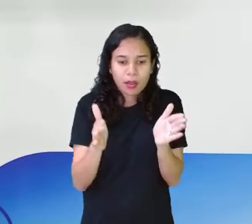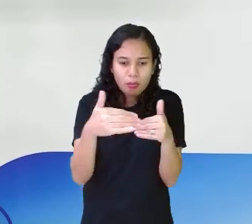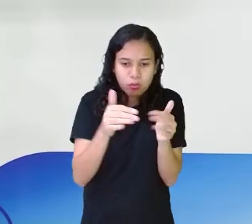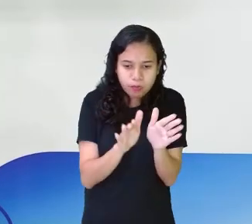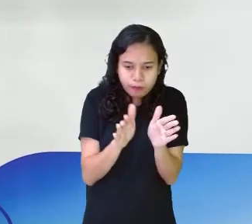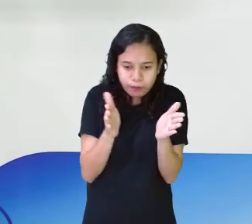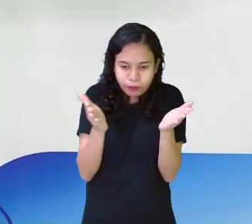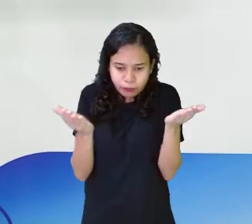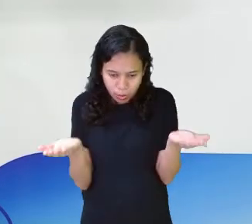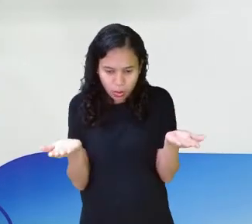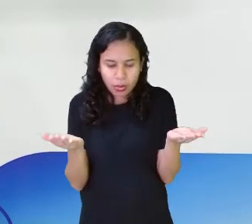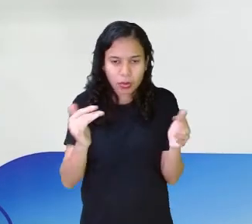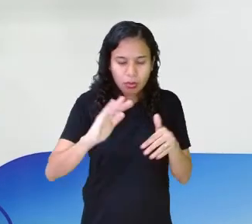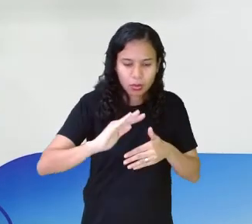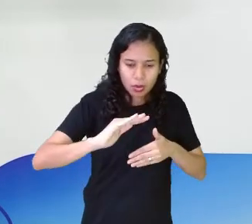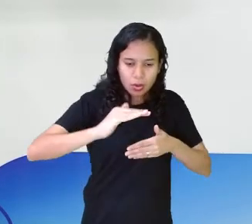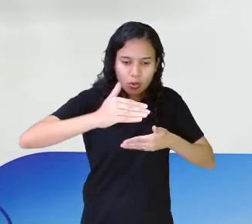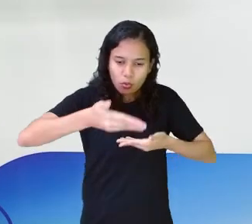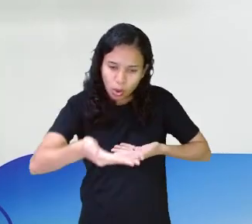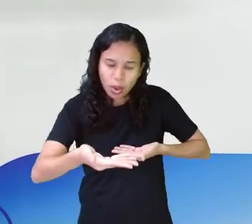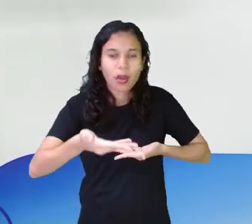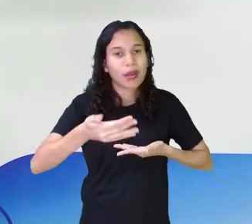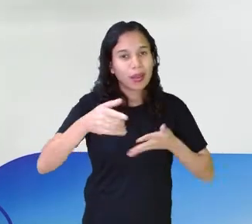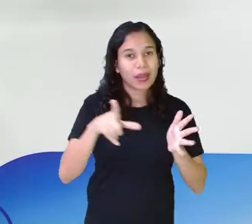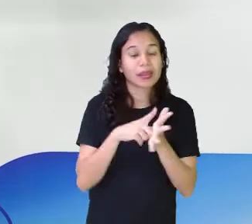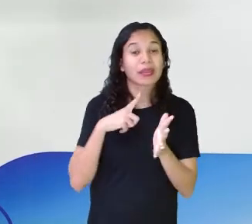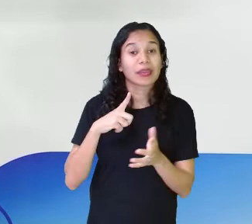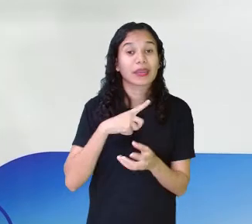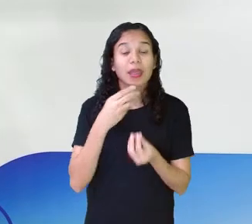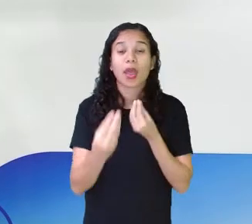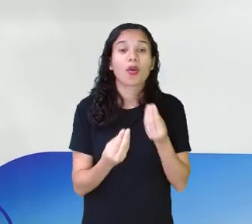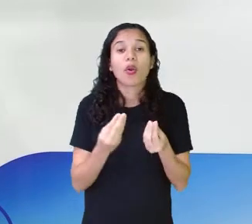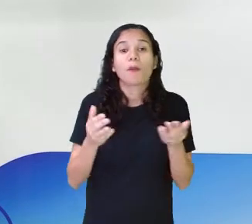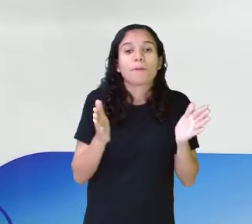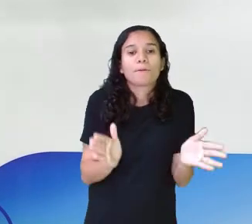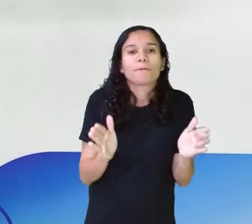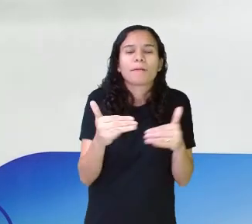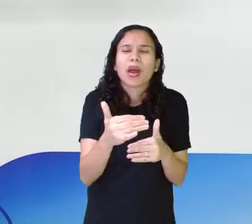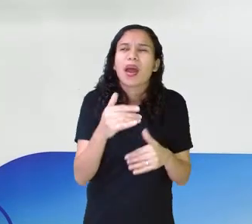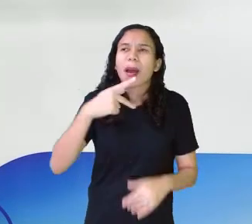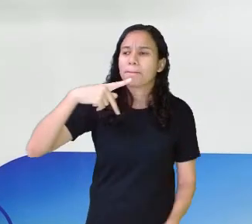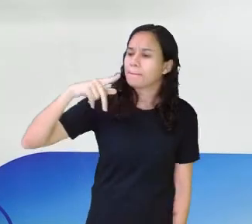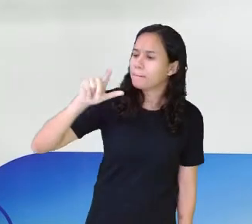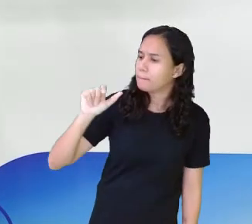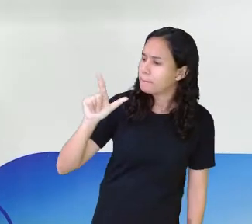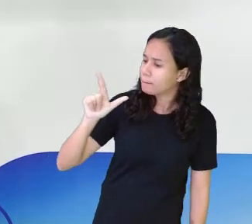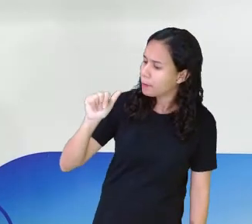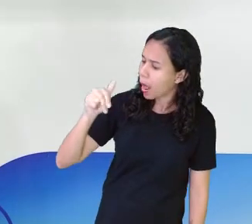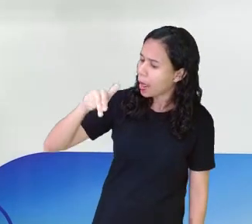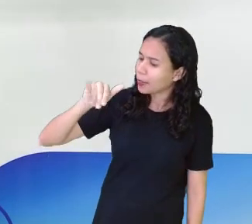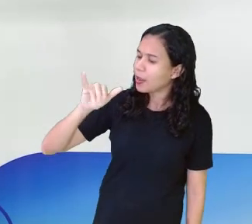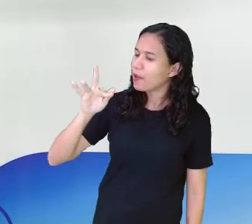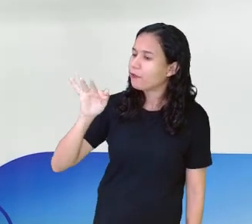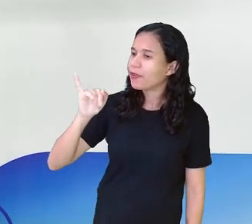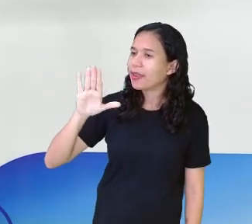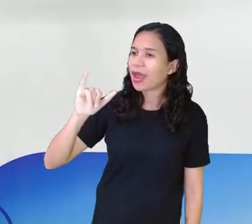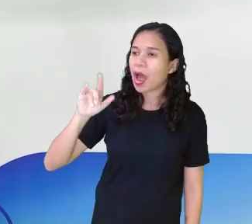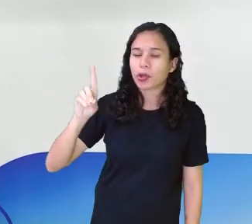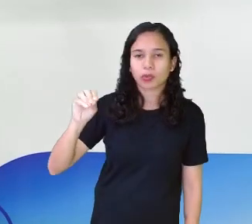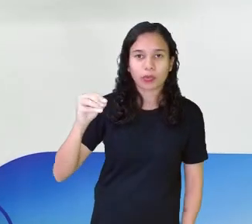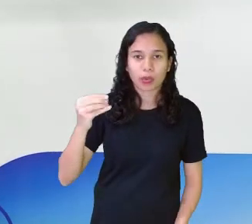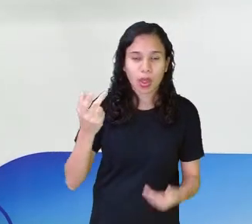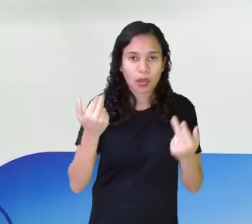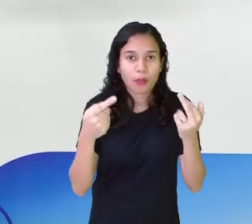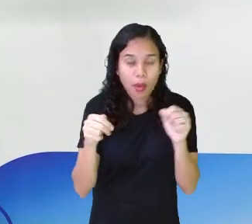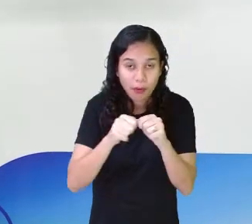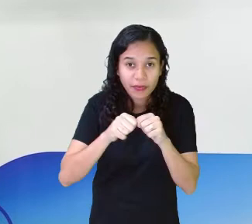assim? Elas estão planificadas. Como assim, professora? É como se eu pegasse esse